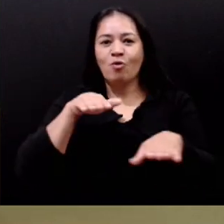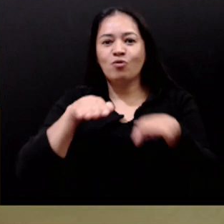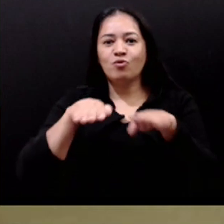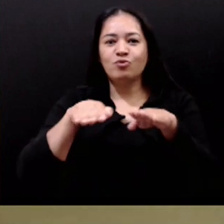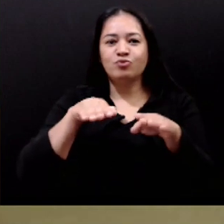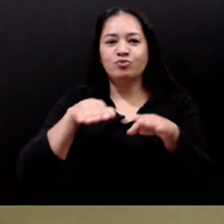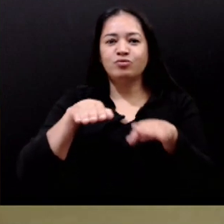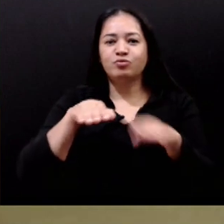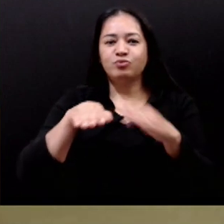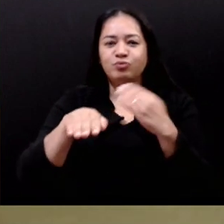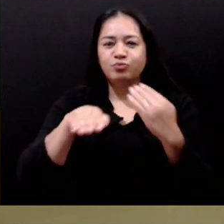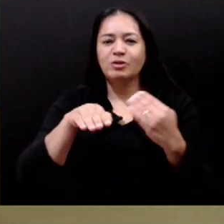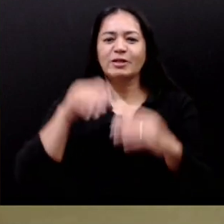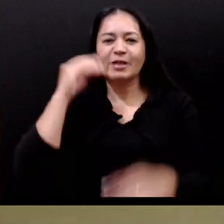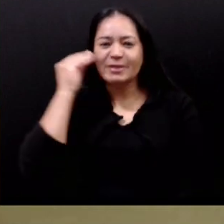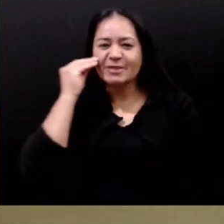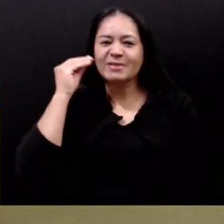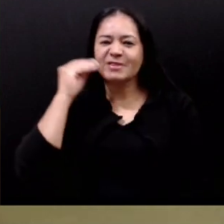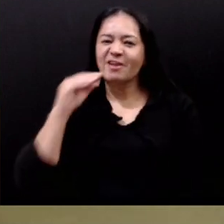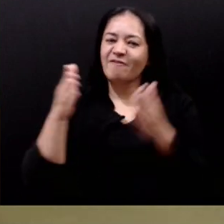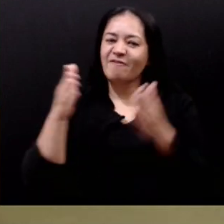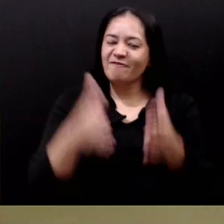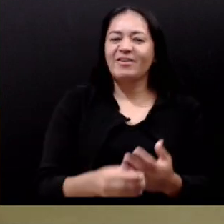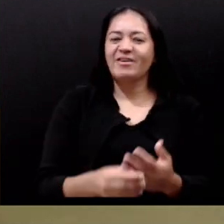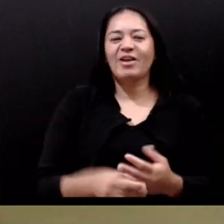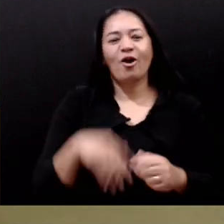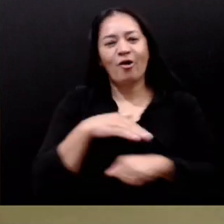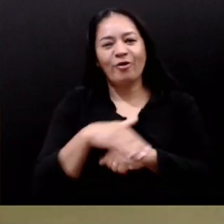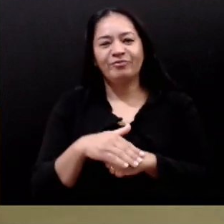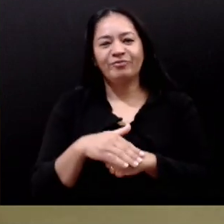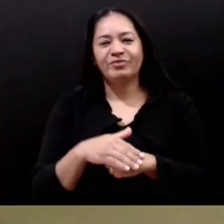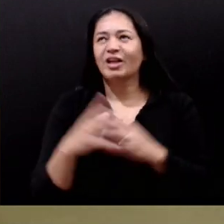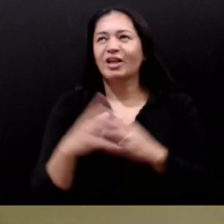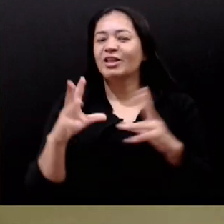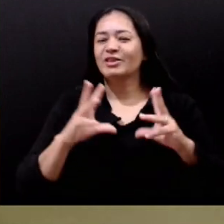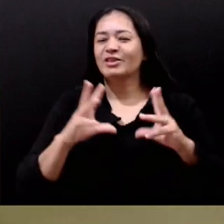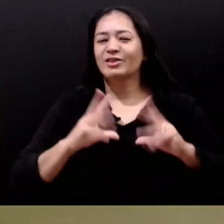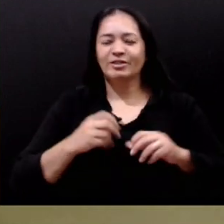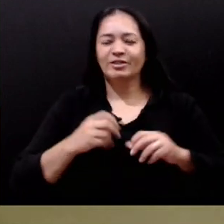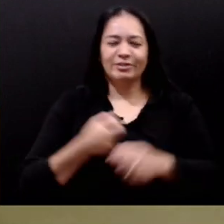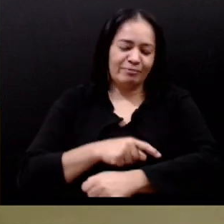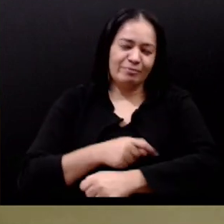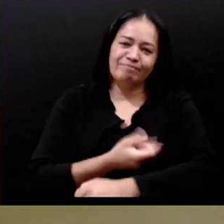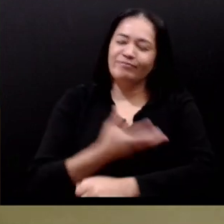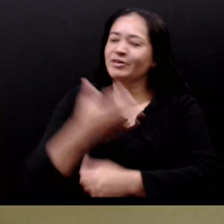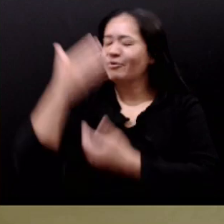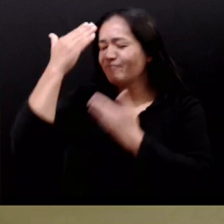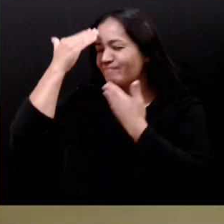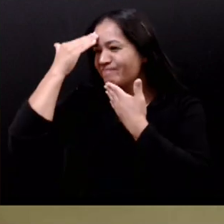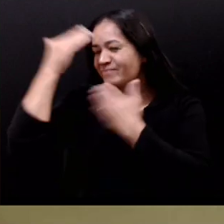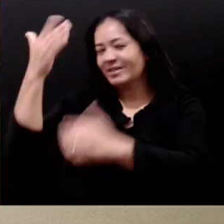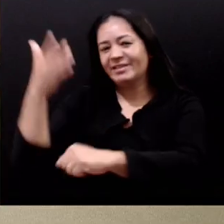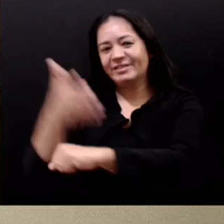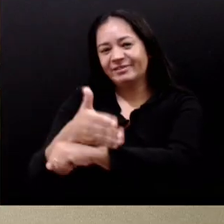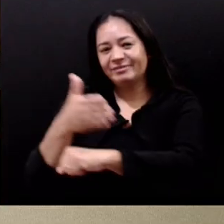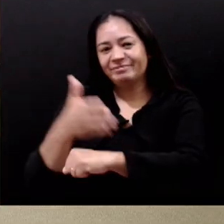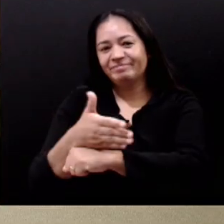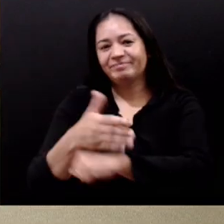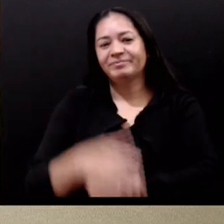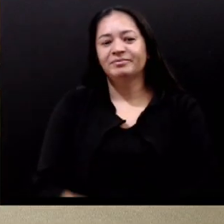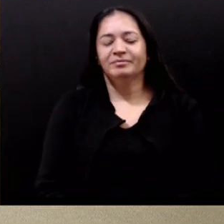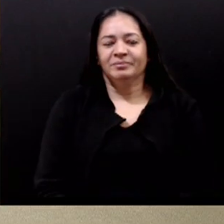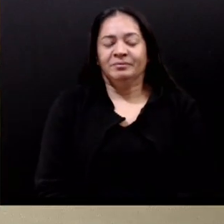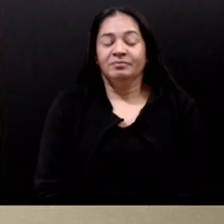persistiu, veio, conversou com a gente e lançou a sementinha. Robson, muito obrigada pela sua participação, obrigada por ter vindo. Eu que agradeço. Obrigado,